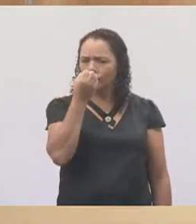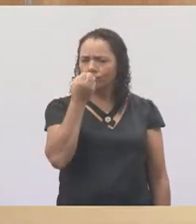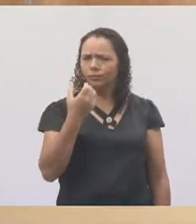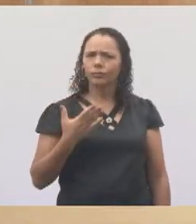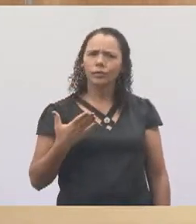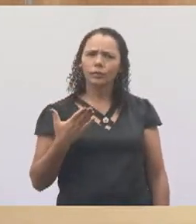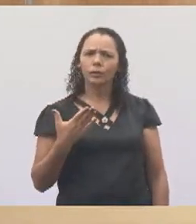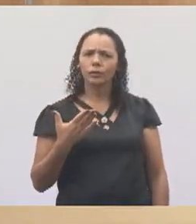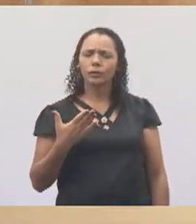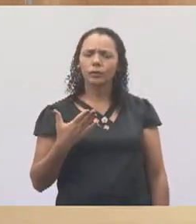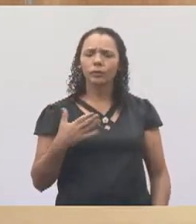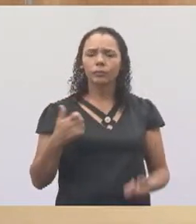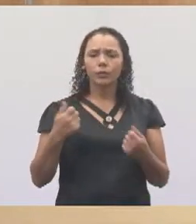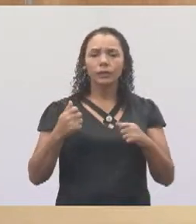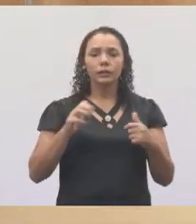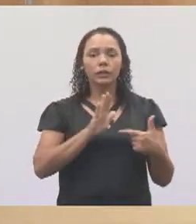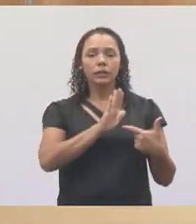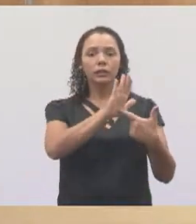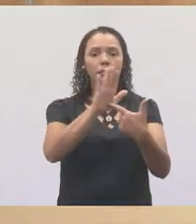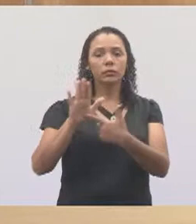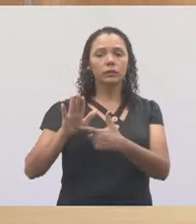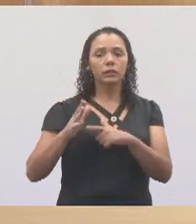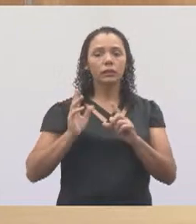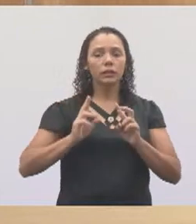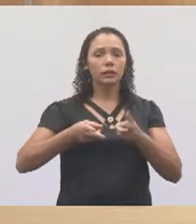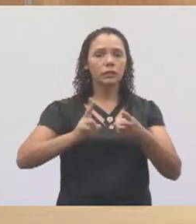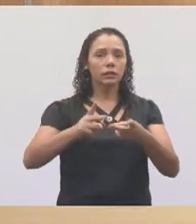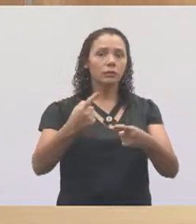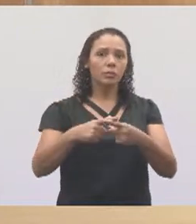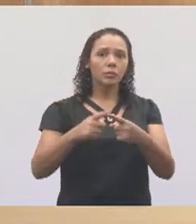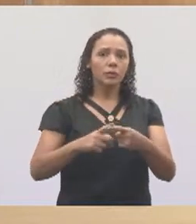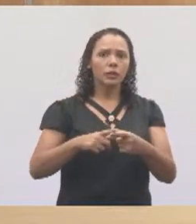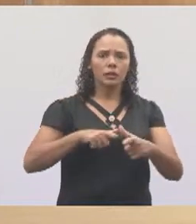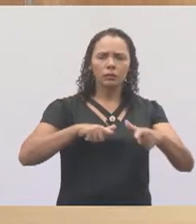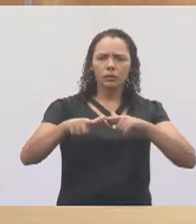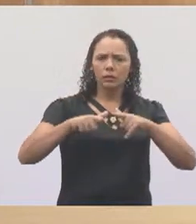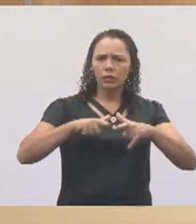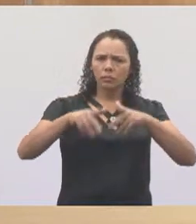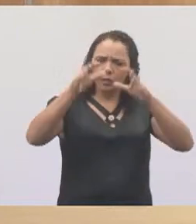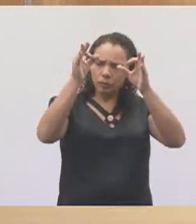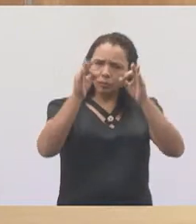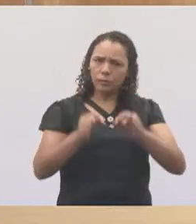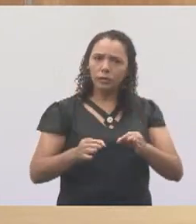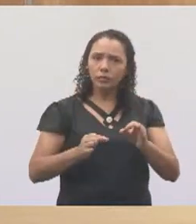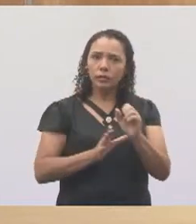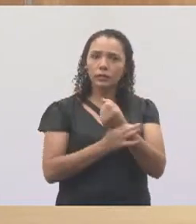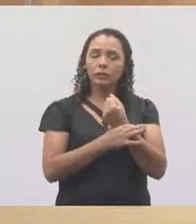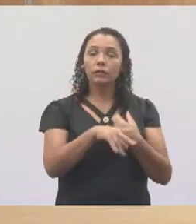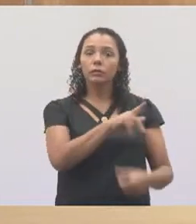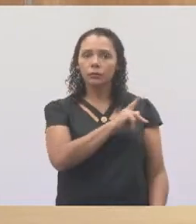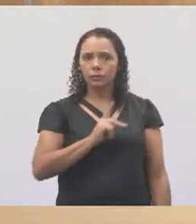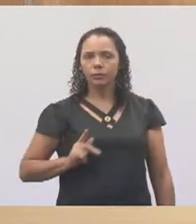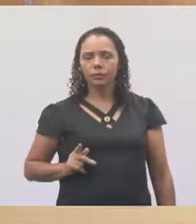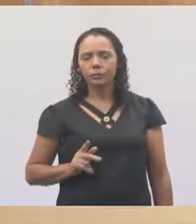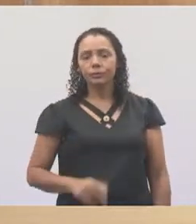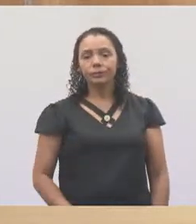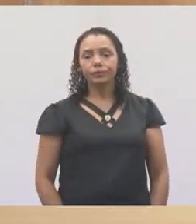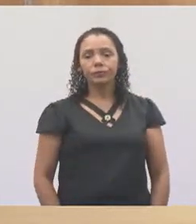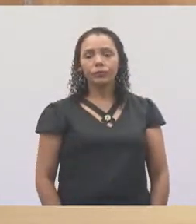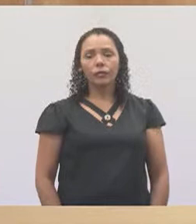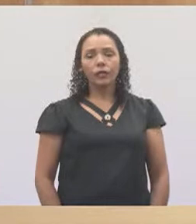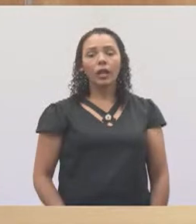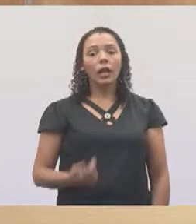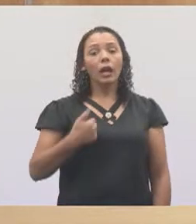gratificantes, né? E devem ser ressaltadas a todo momento pelo empenho que ele teve aqui na segurança pública. Então eu fiquei pensando que, como eu fiquei